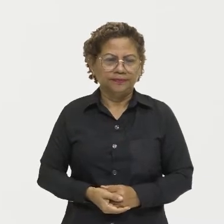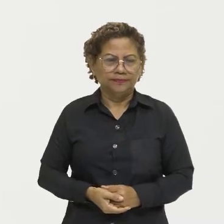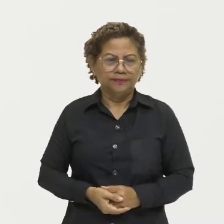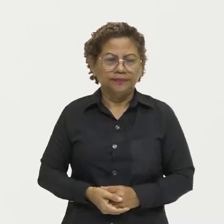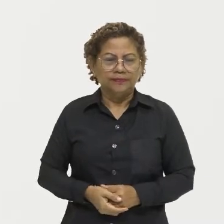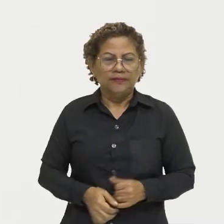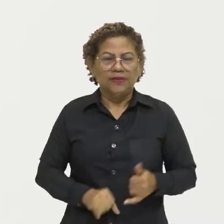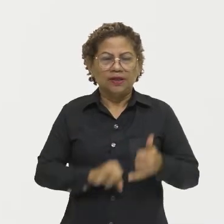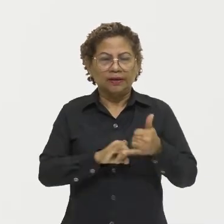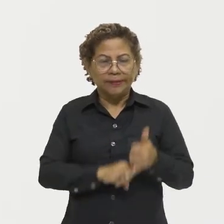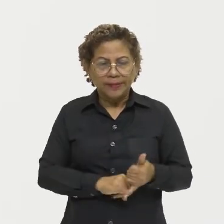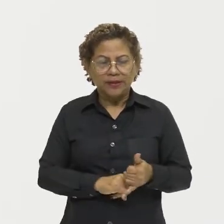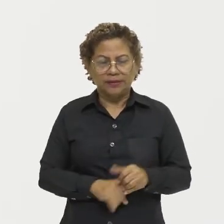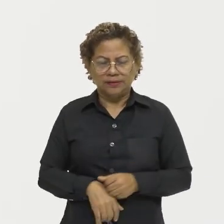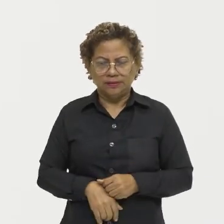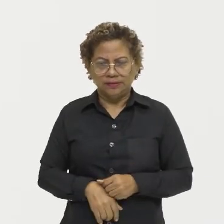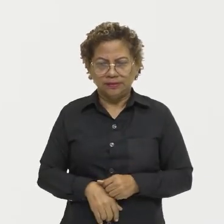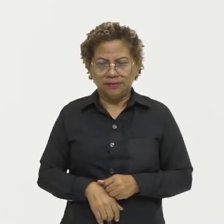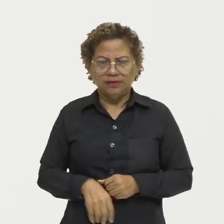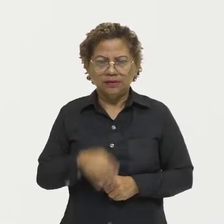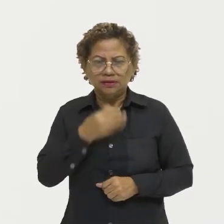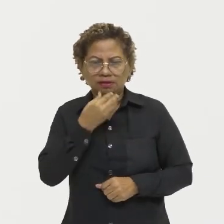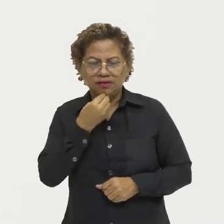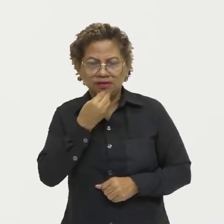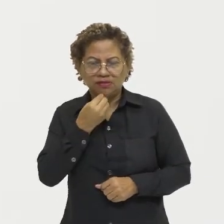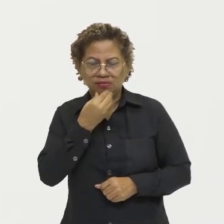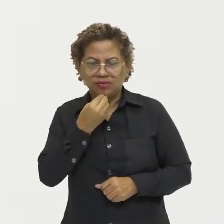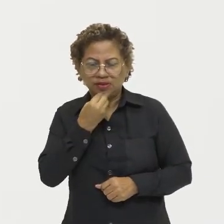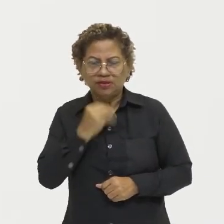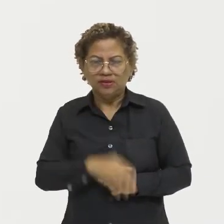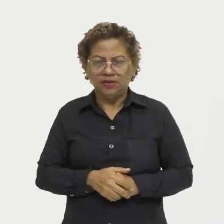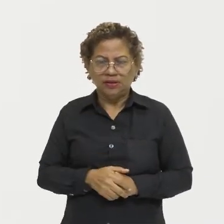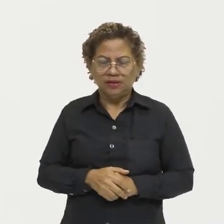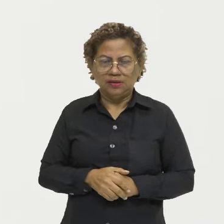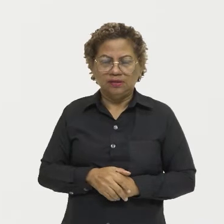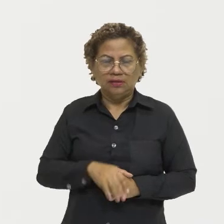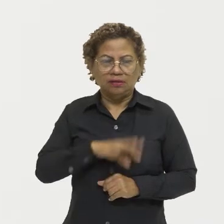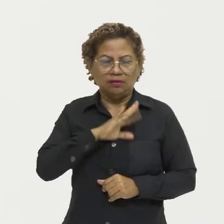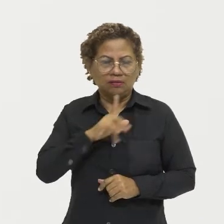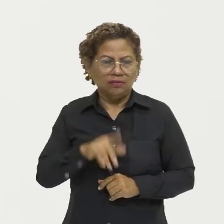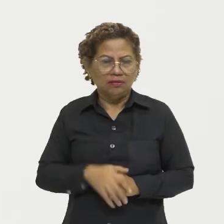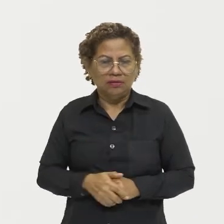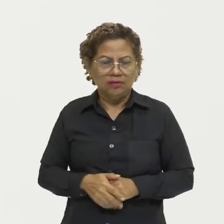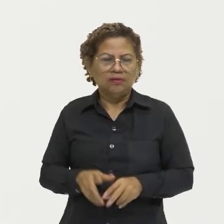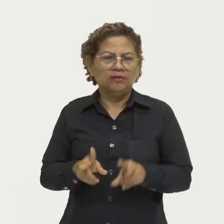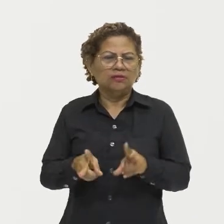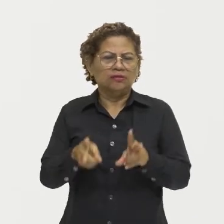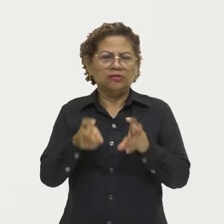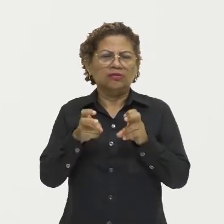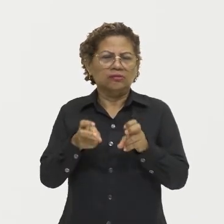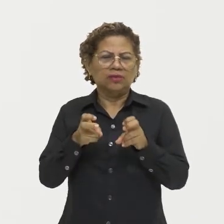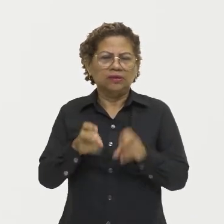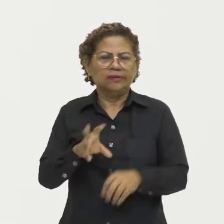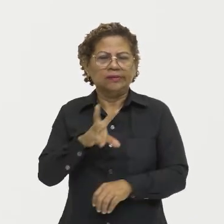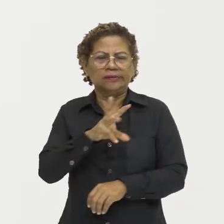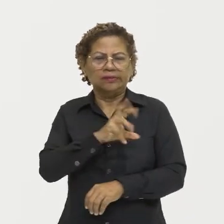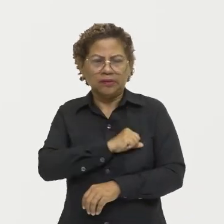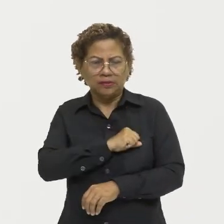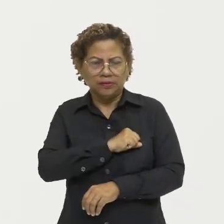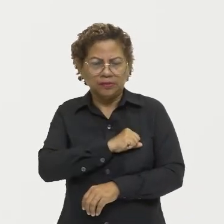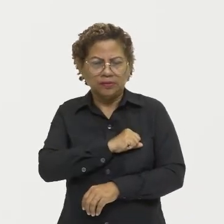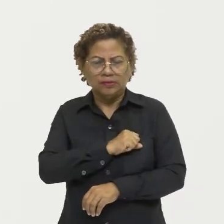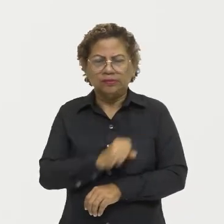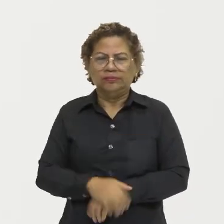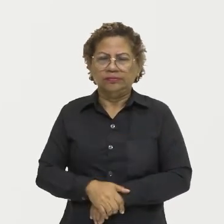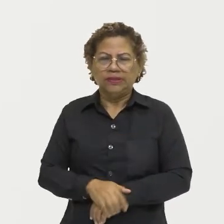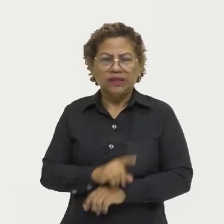são meninos estragados pelo mimo de amar e não percebe quanto se pulverizam no enlaçar-se. E como